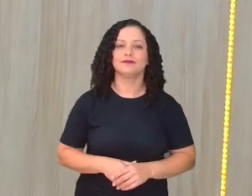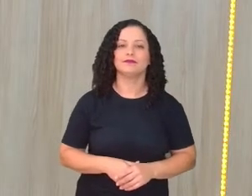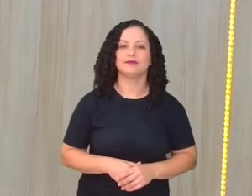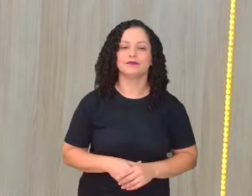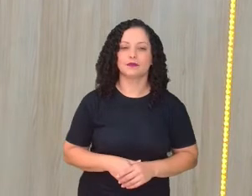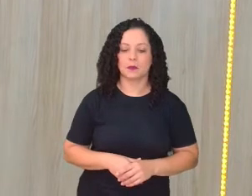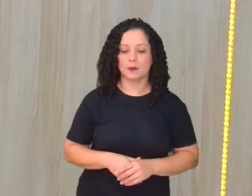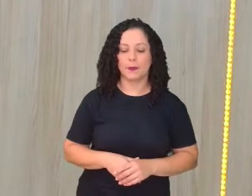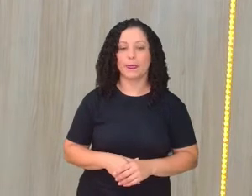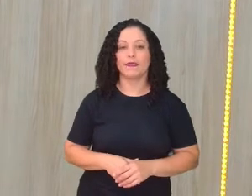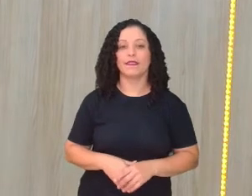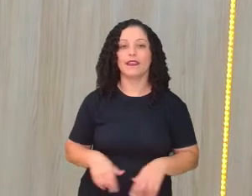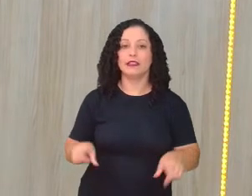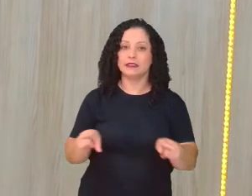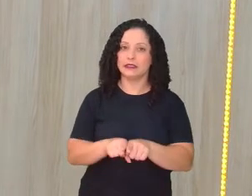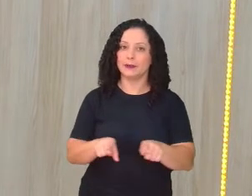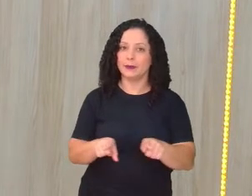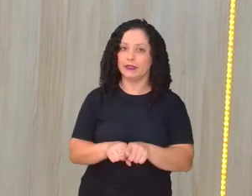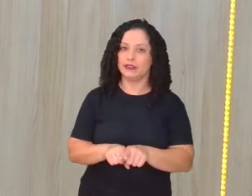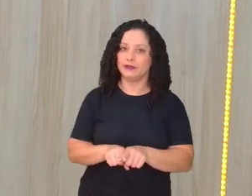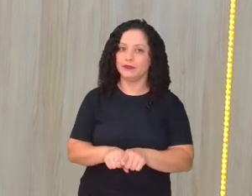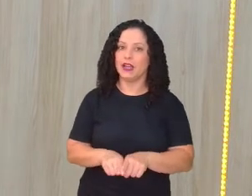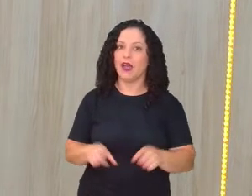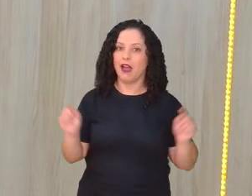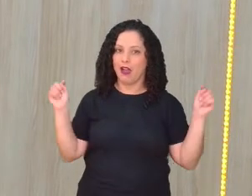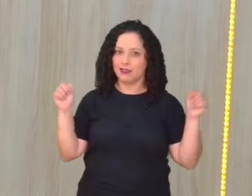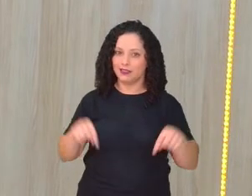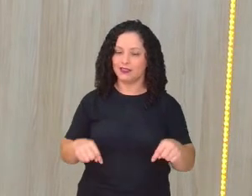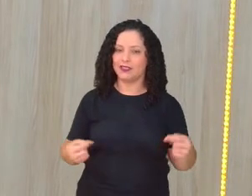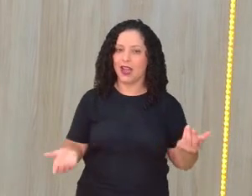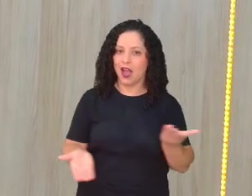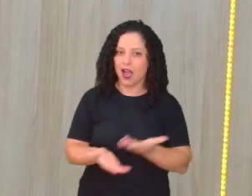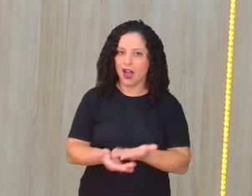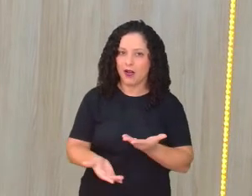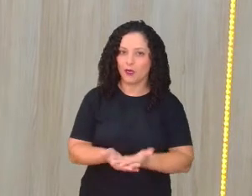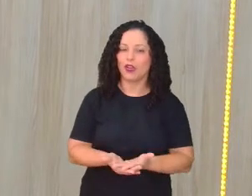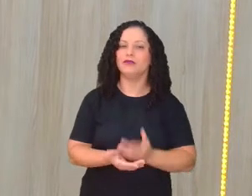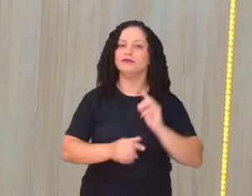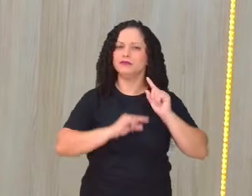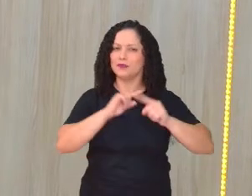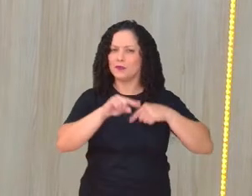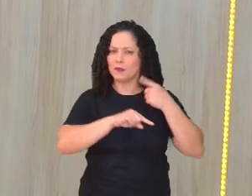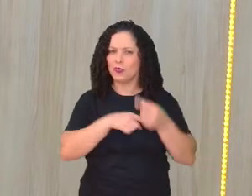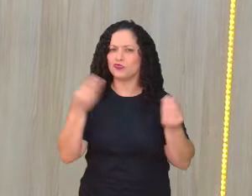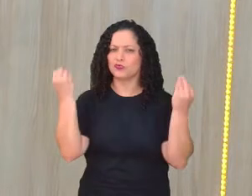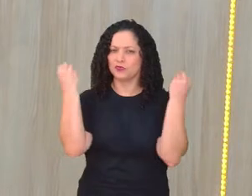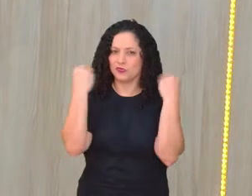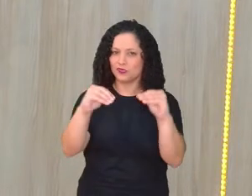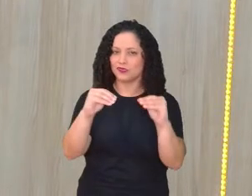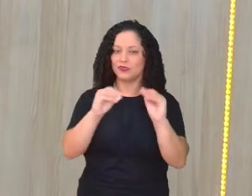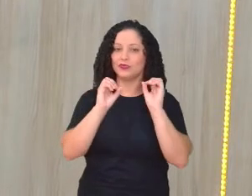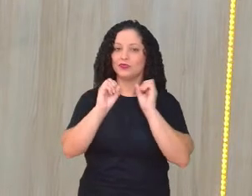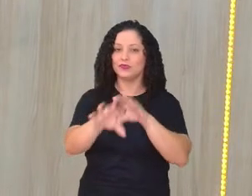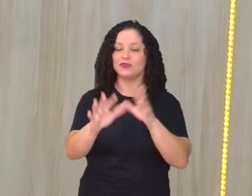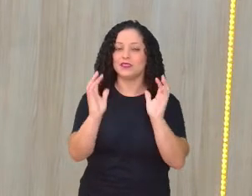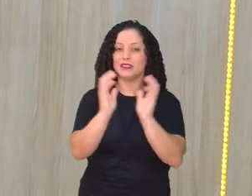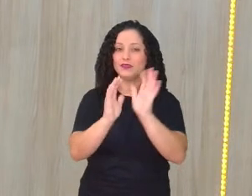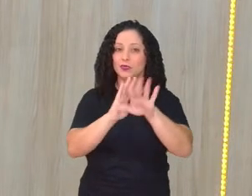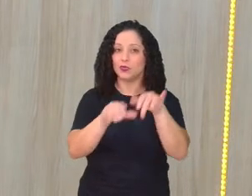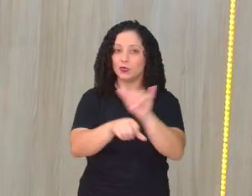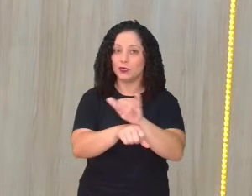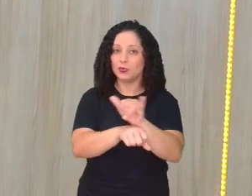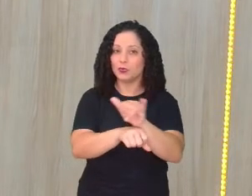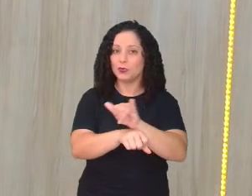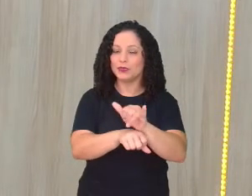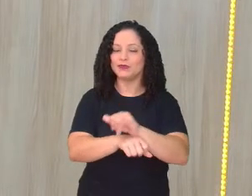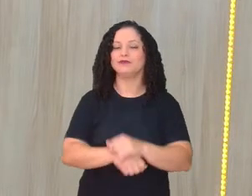também, né, professora, finalizando Isso, essa aula, ela vai para o canal do YouTube do isso. Educa Recife e a professora esqueceu